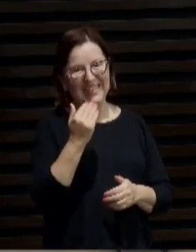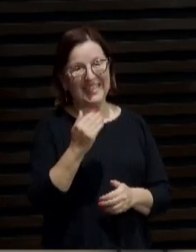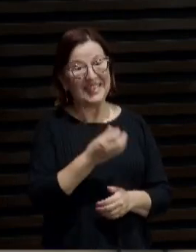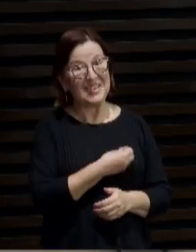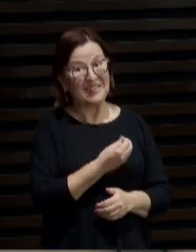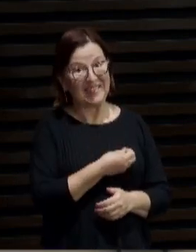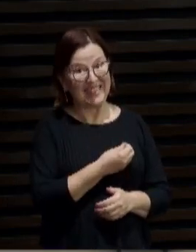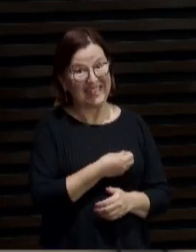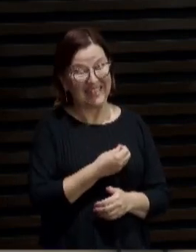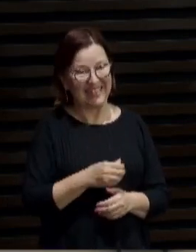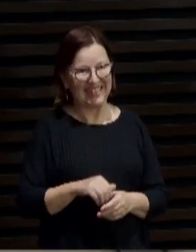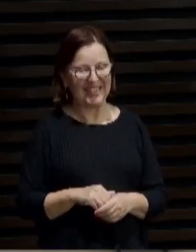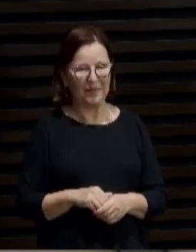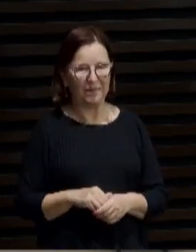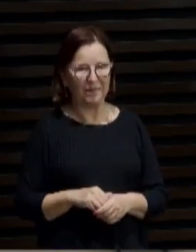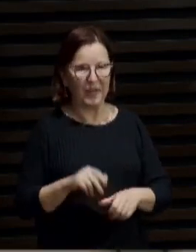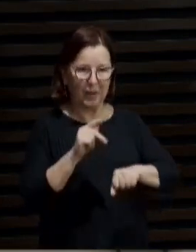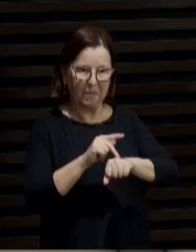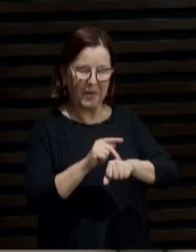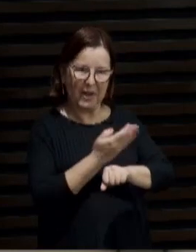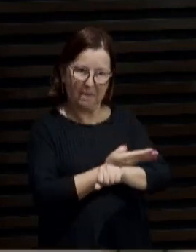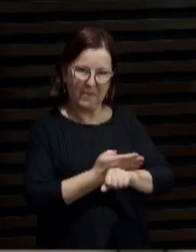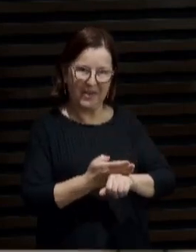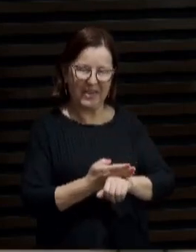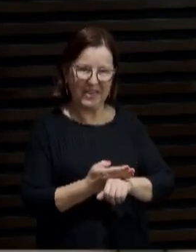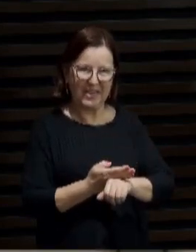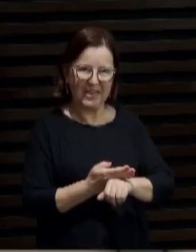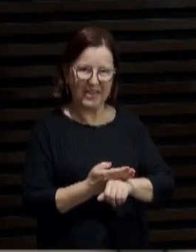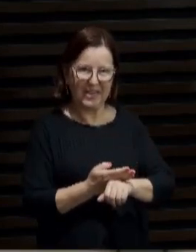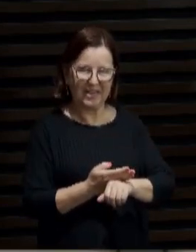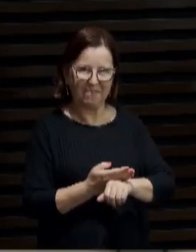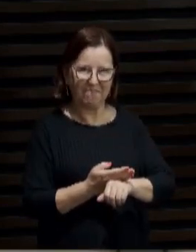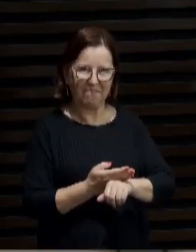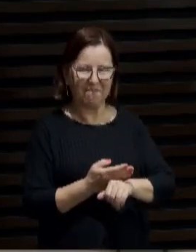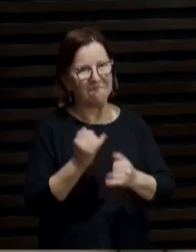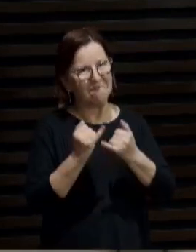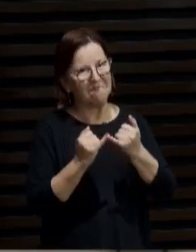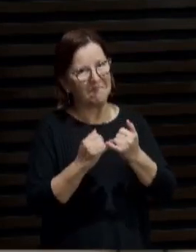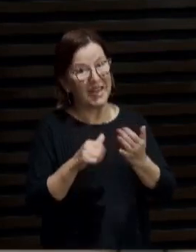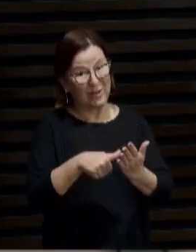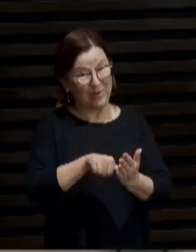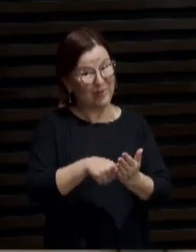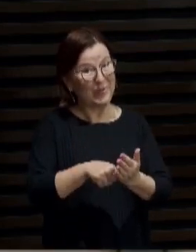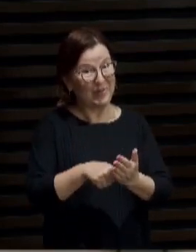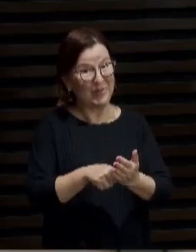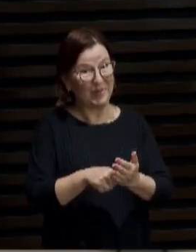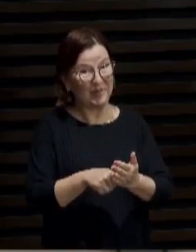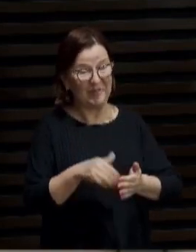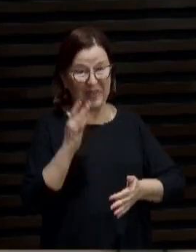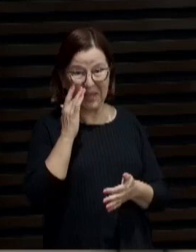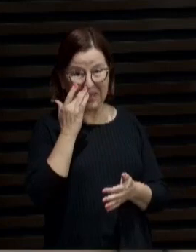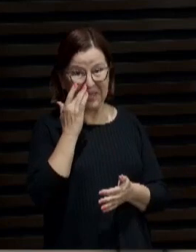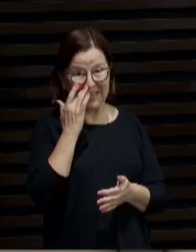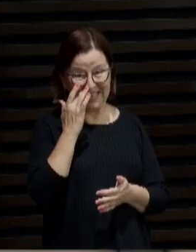nisso? A pedrinha branca é uma espécie de documento de identidade. Era um RG da época, né? Que